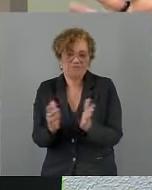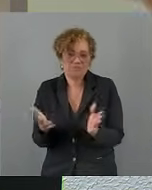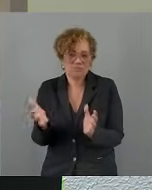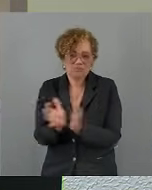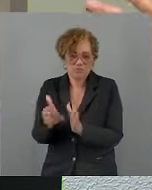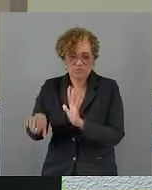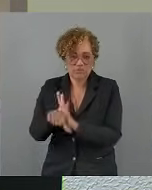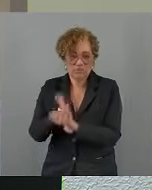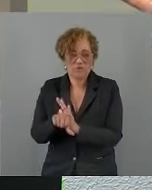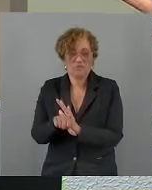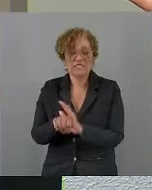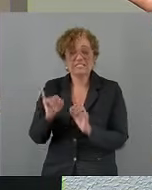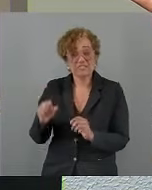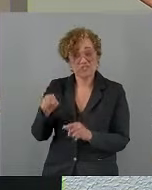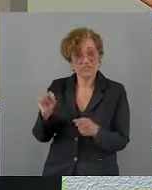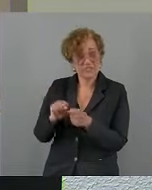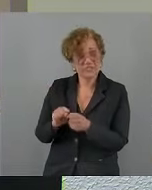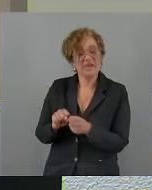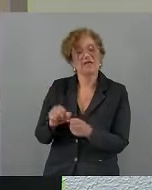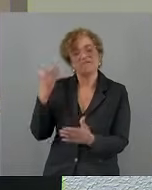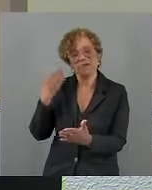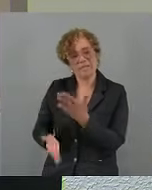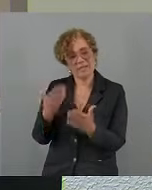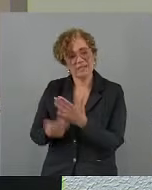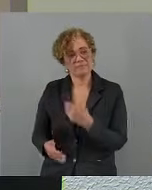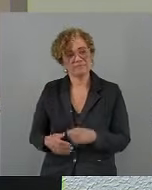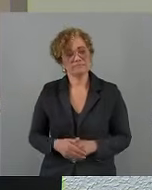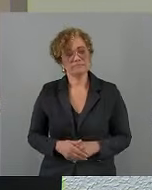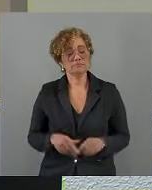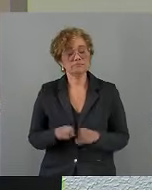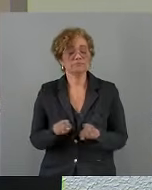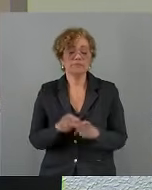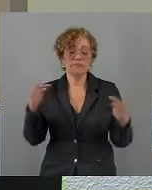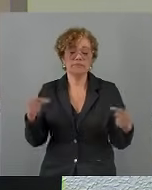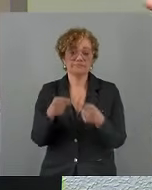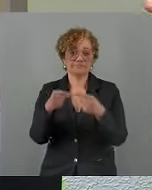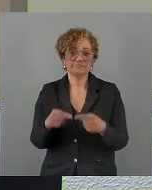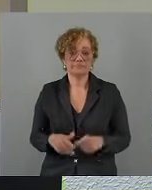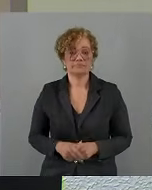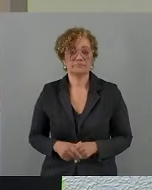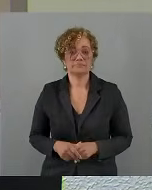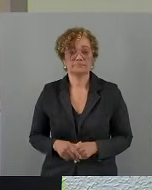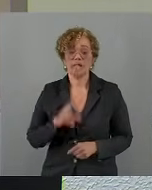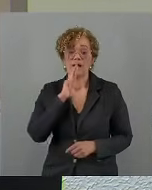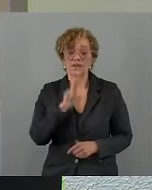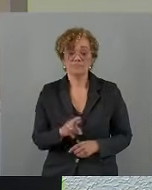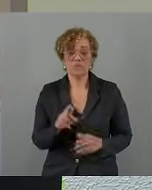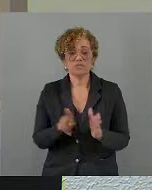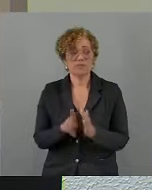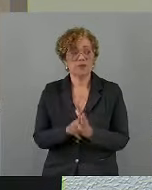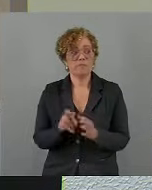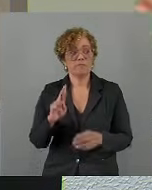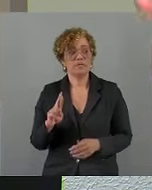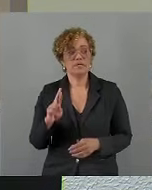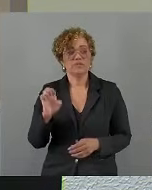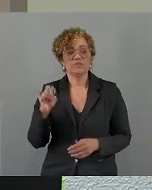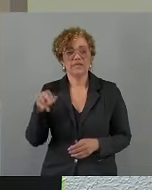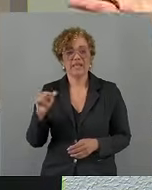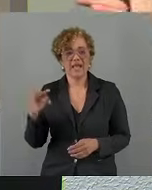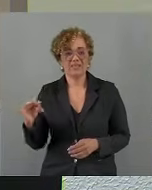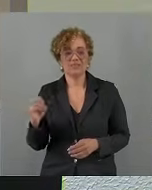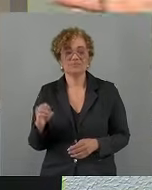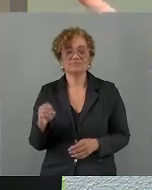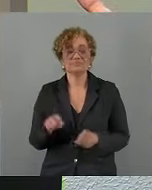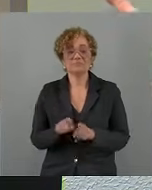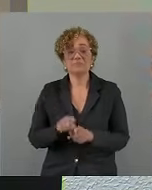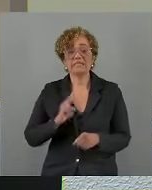fazer. Se fizer, vocês vão quebrar. Mais nesse sentido. Em relação às respostas do Renato, são sempre ótimas, é sempre difícil falar depois dele, porque são